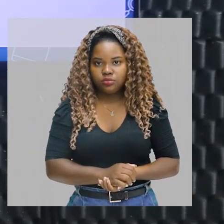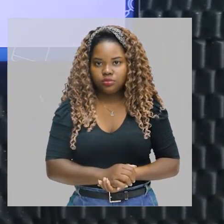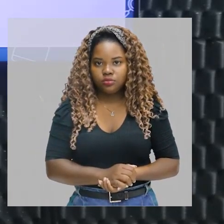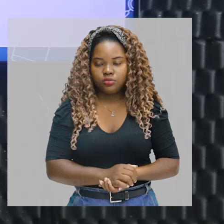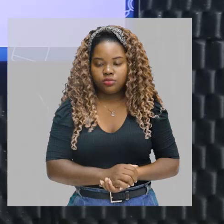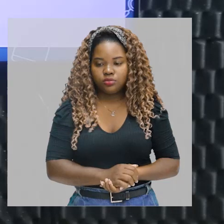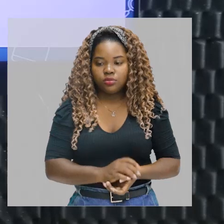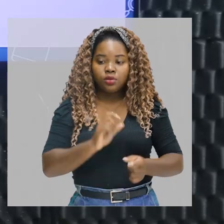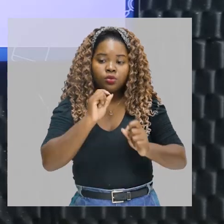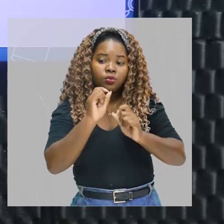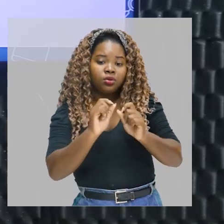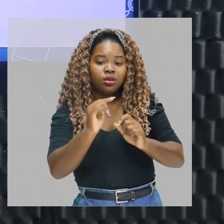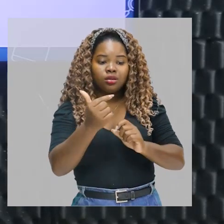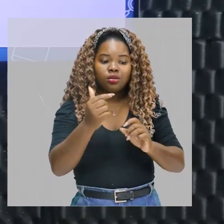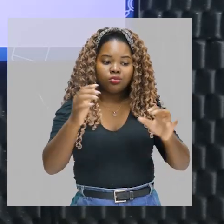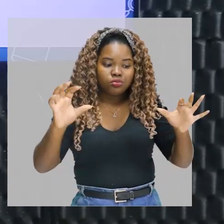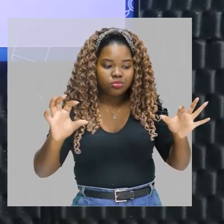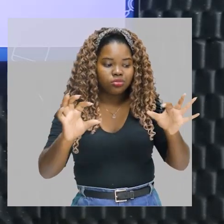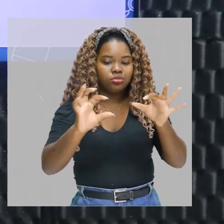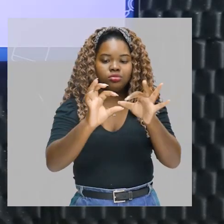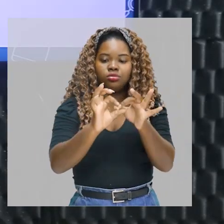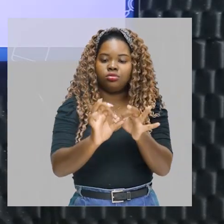algo que não tinha uma conexão,